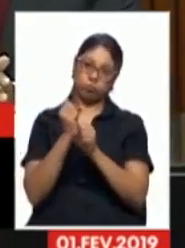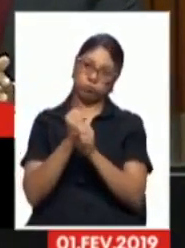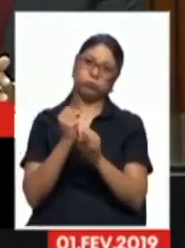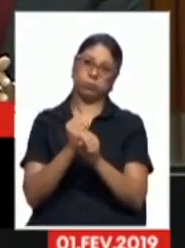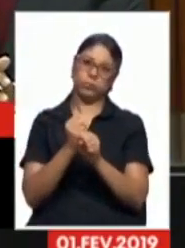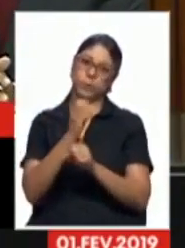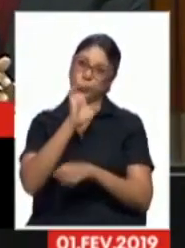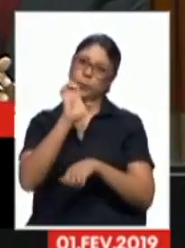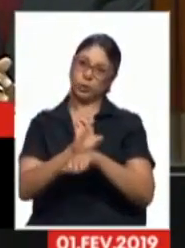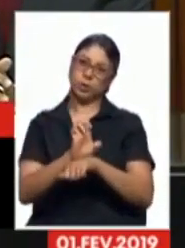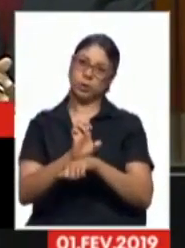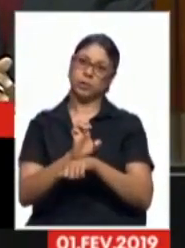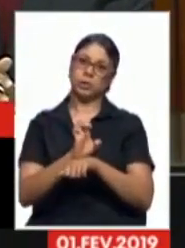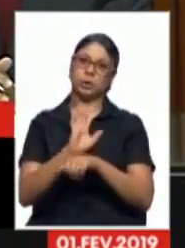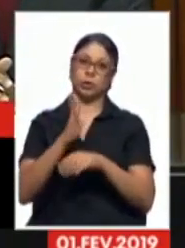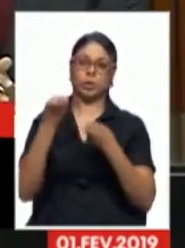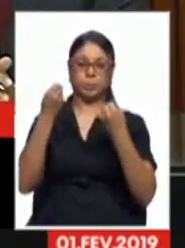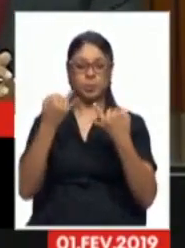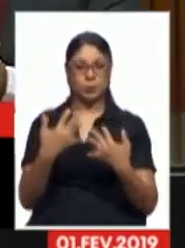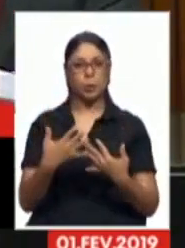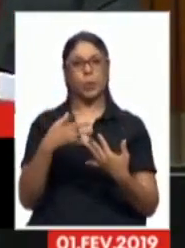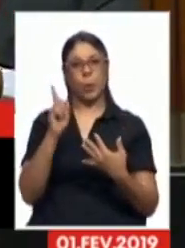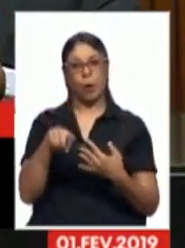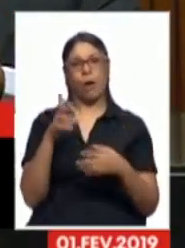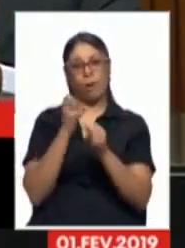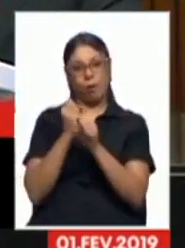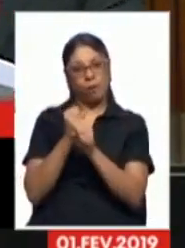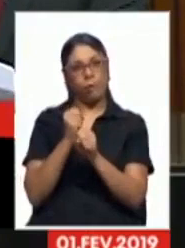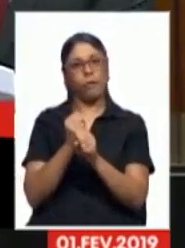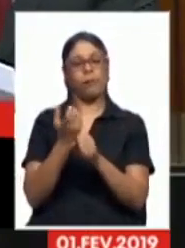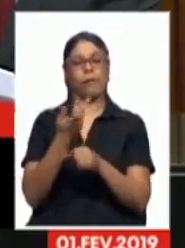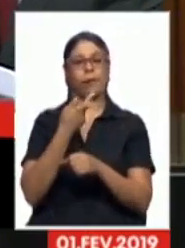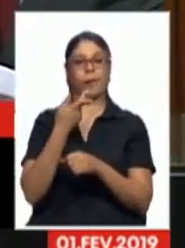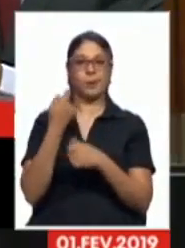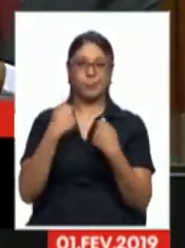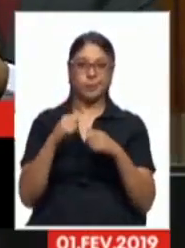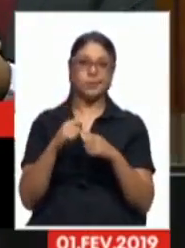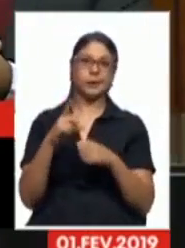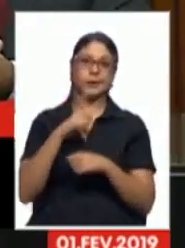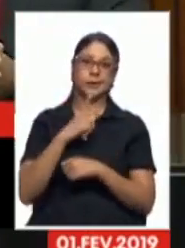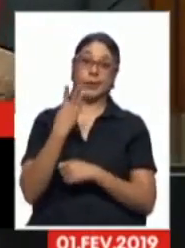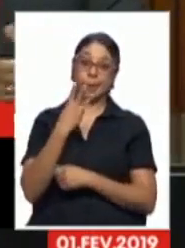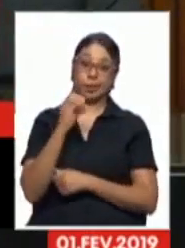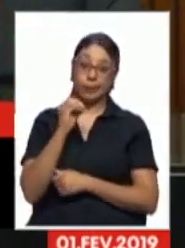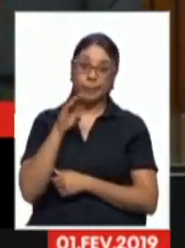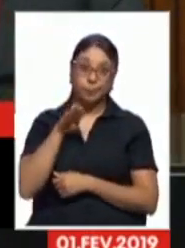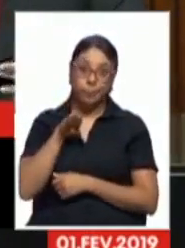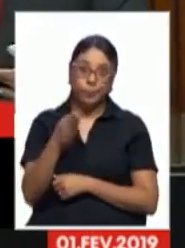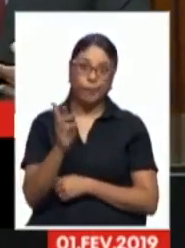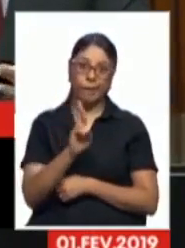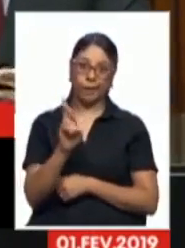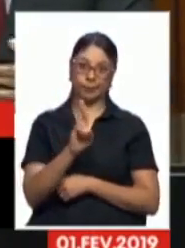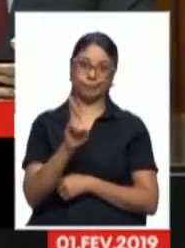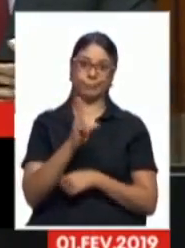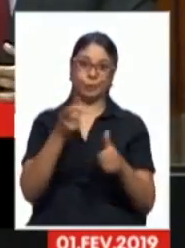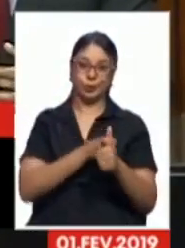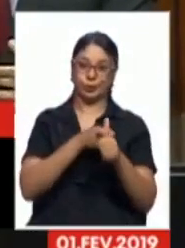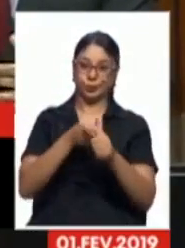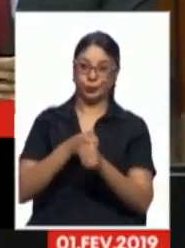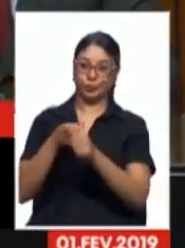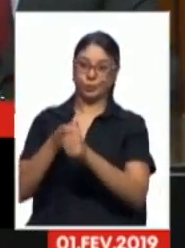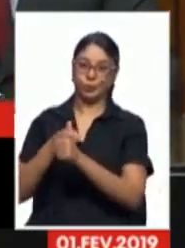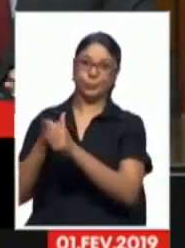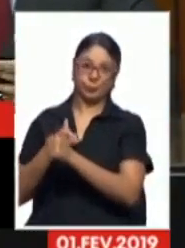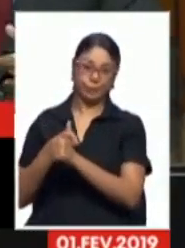que sua equipe levantou. Ele alega ter recebido o Estado com um passivo de 30 bilhões de reais entre dívidas e restos a